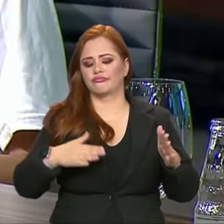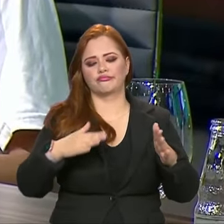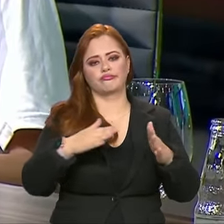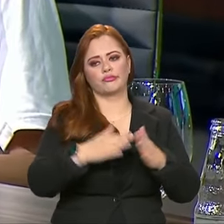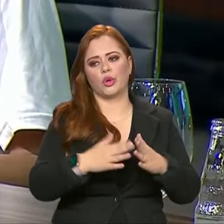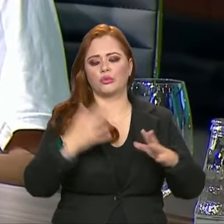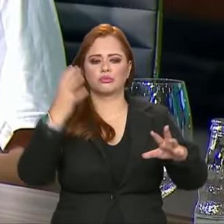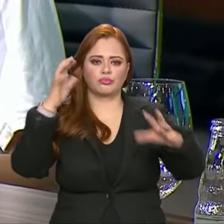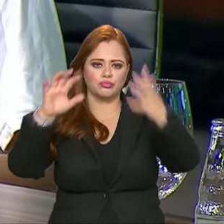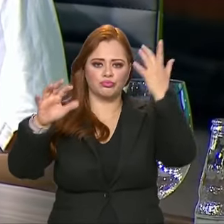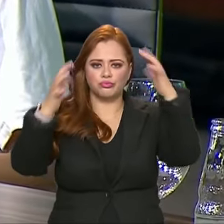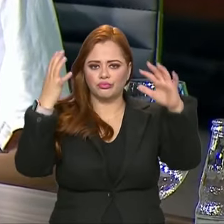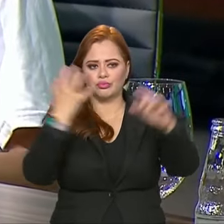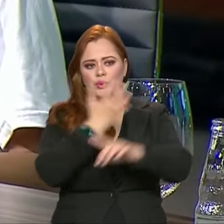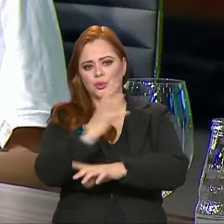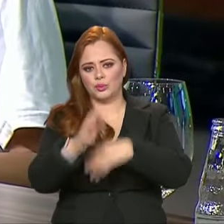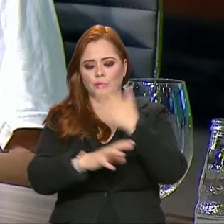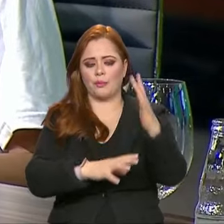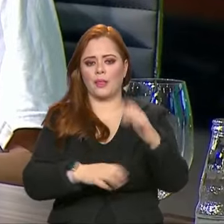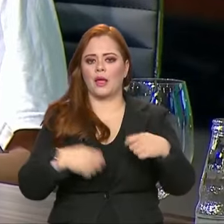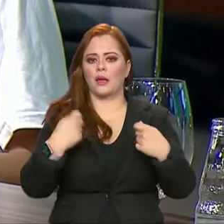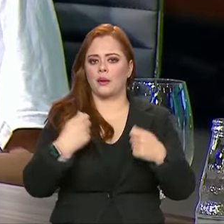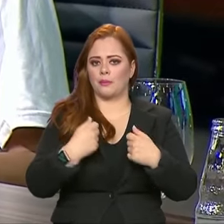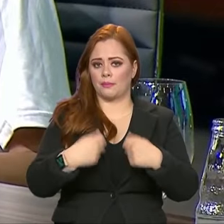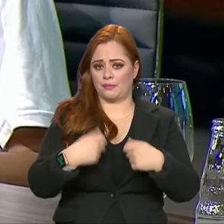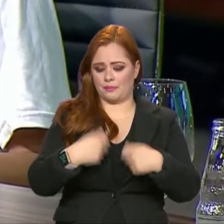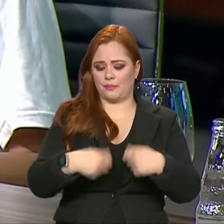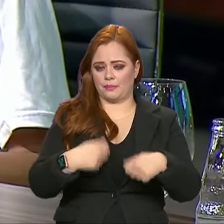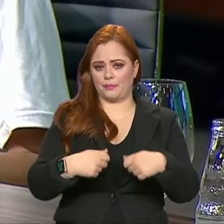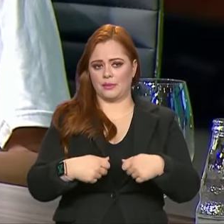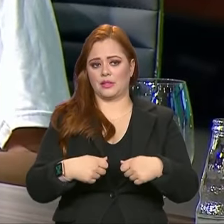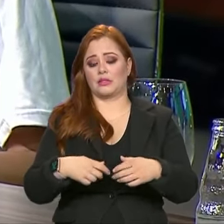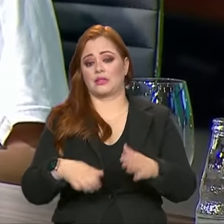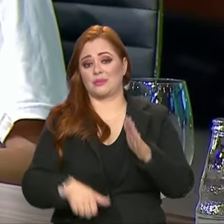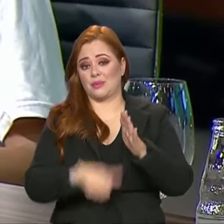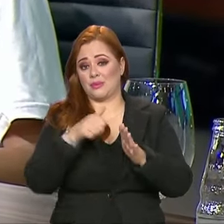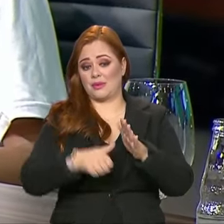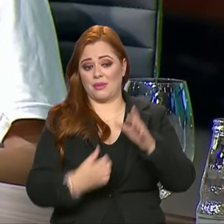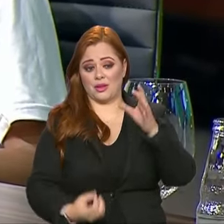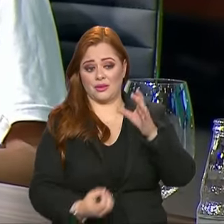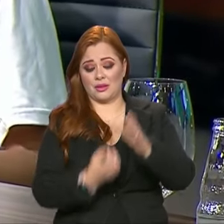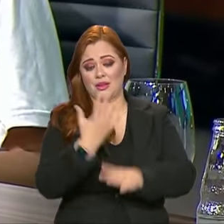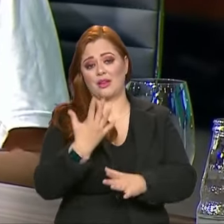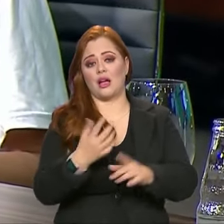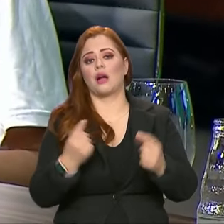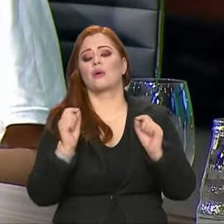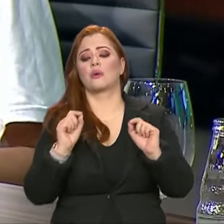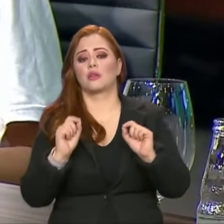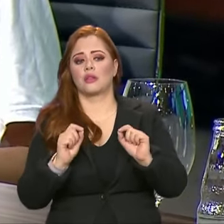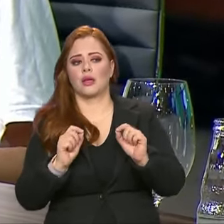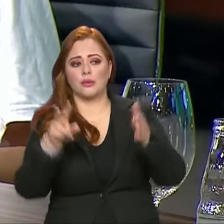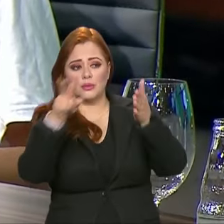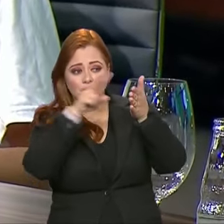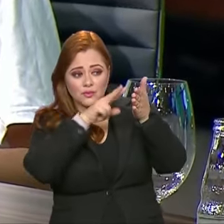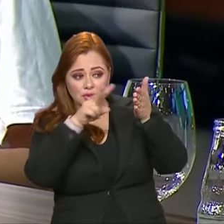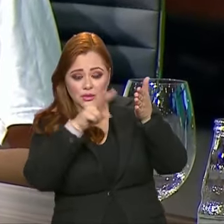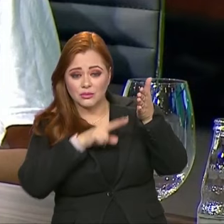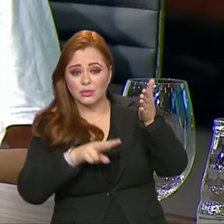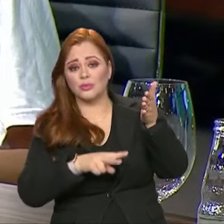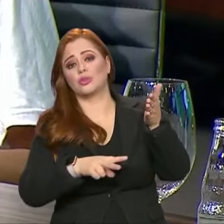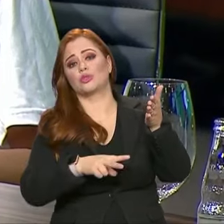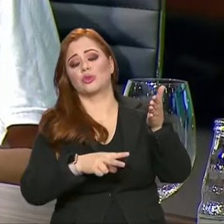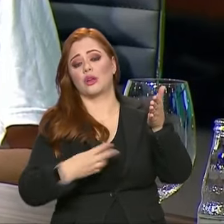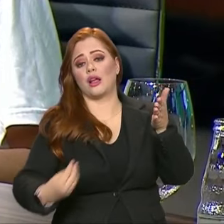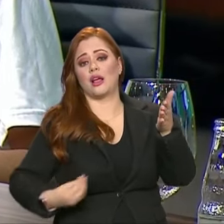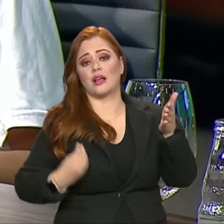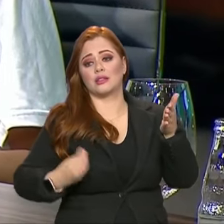dessa agenda temos, primeiro, criação de uma instância para o monitoramento das condições de vida das